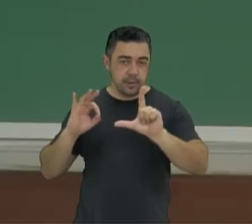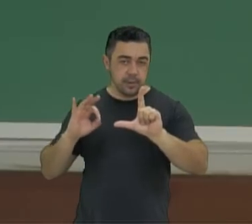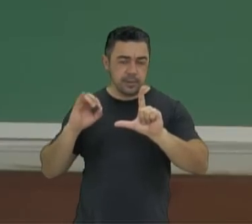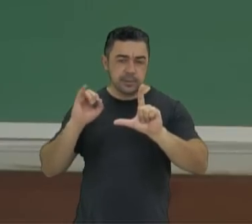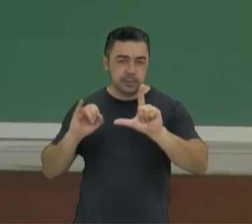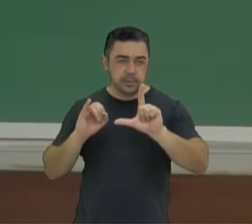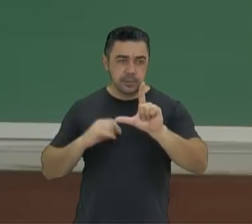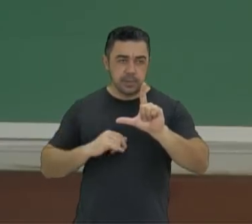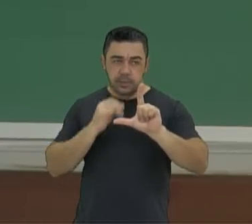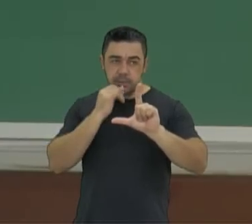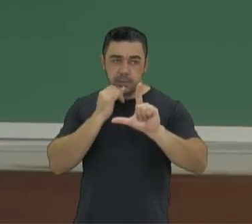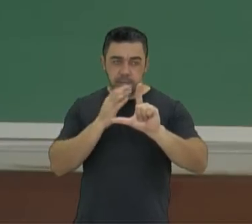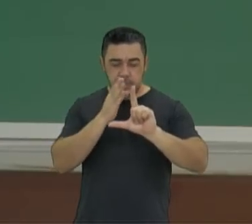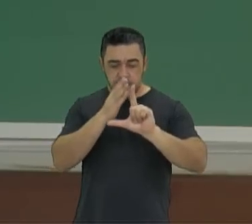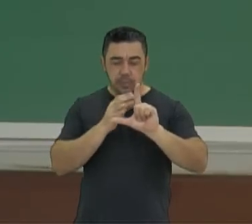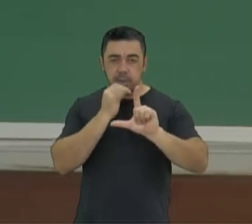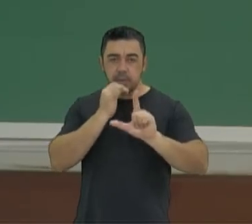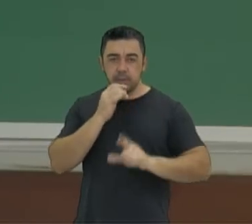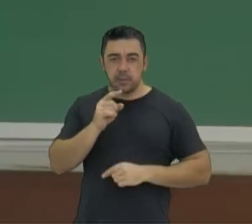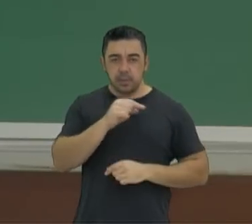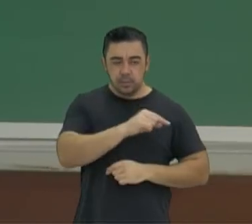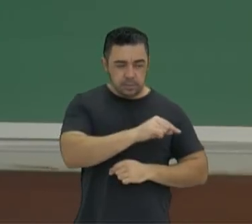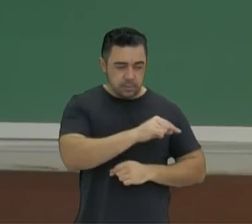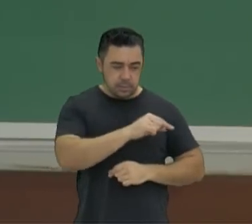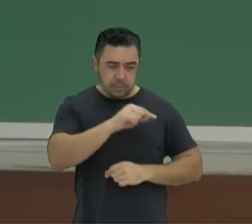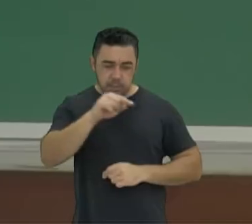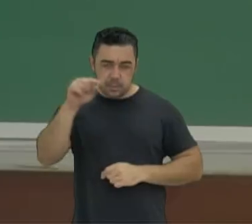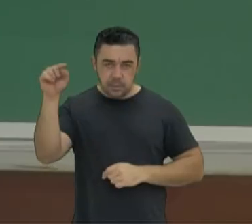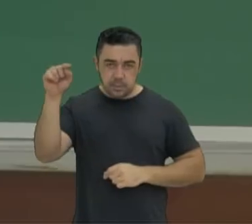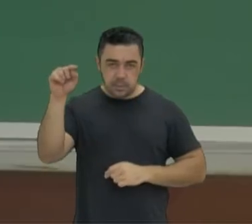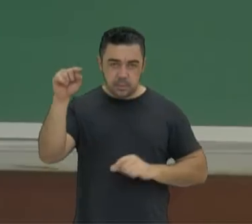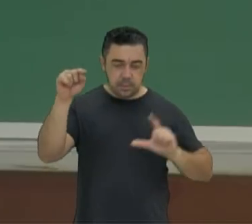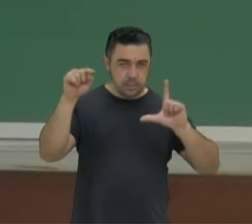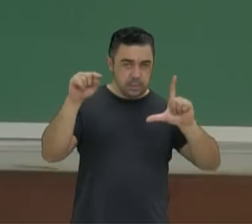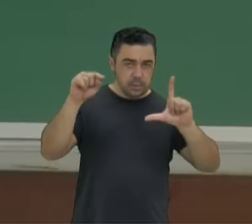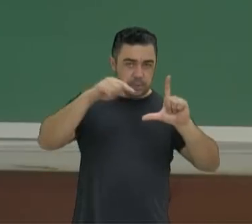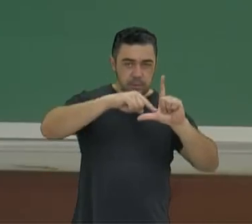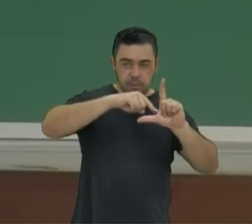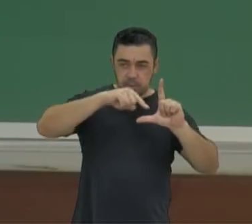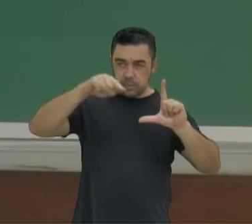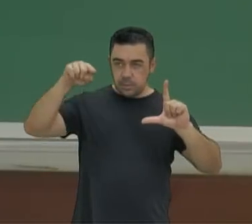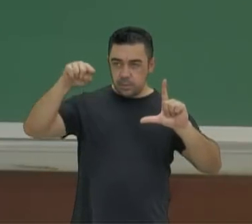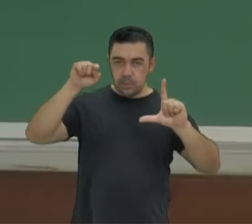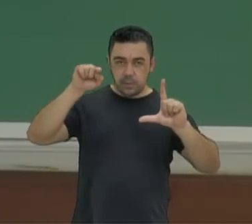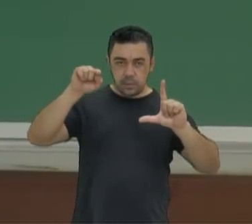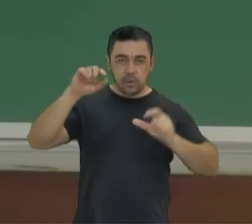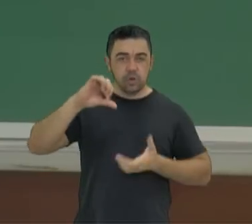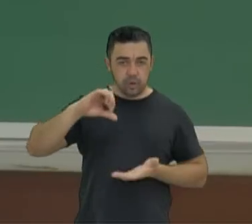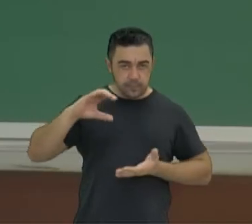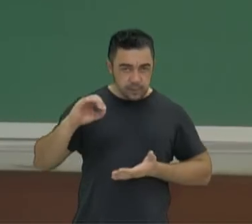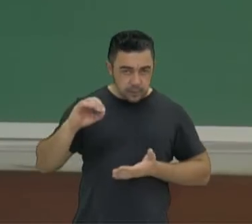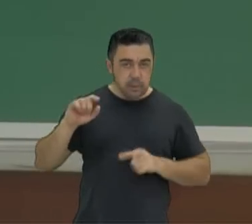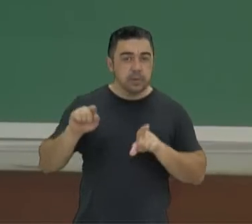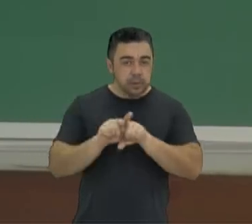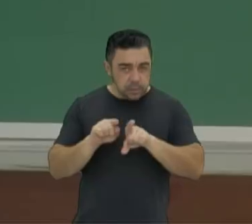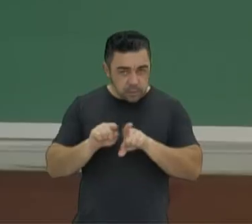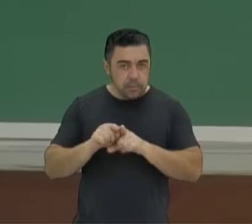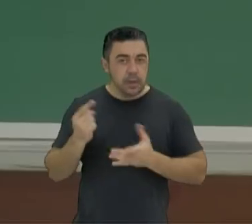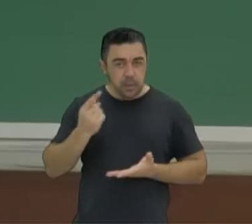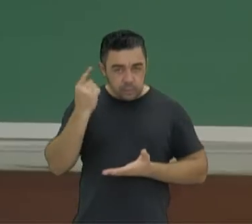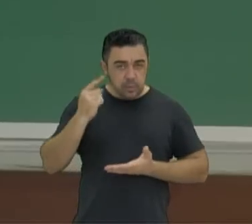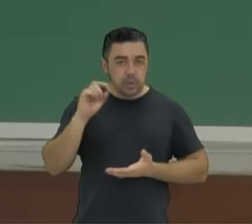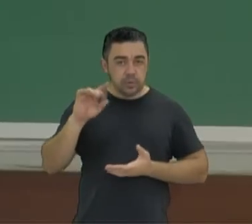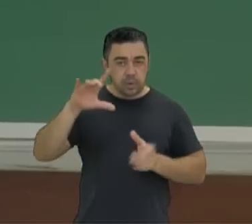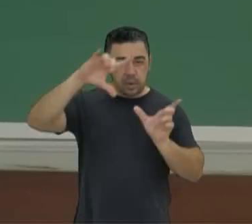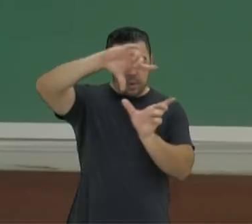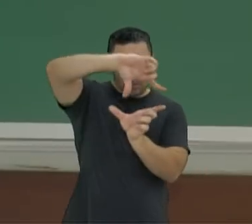um outro segmento de reta aqui, ó, que encontra esse lado aqui formando ângulo de 90 graus, também vai ser a altura do triângulo. É só virar